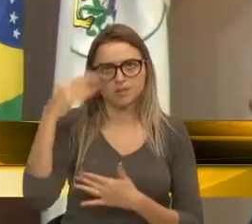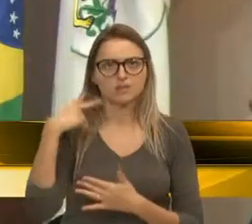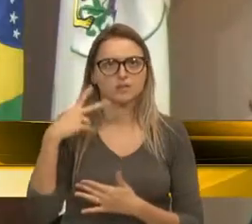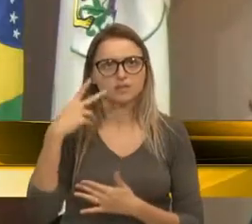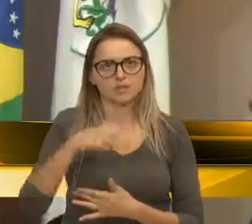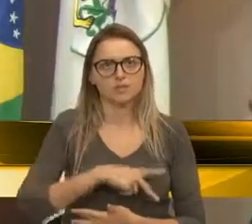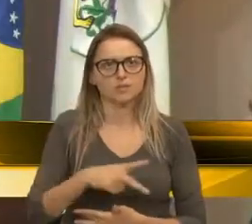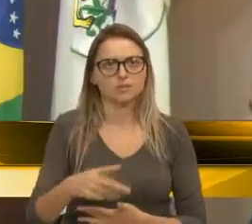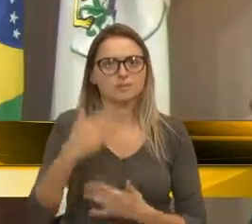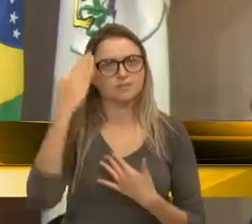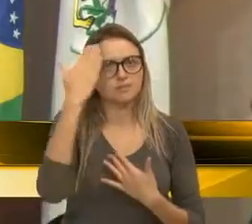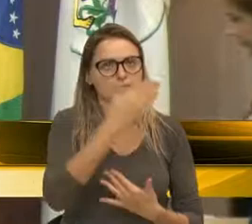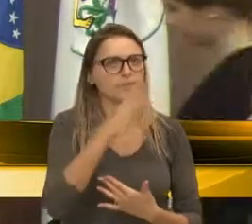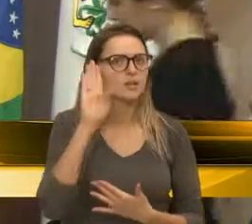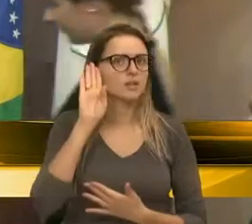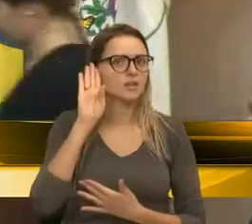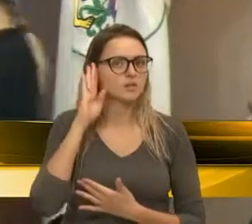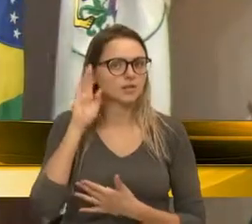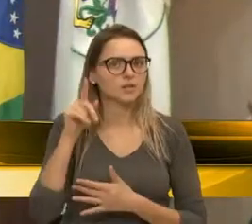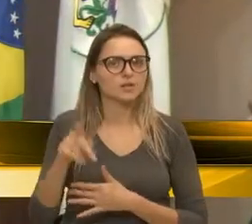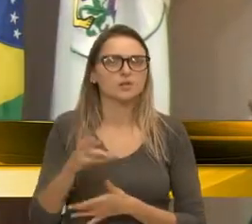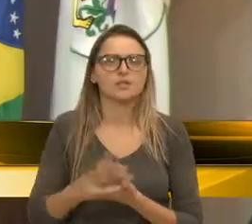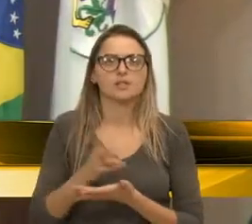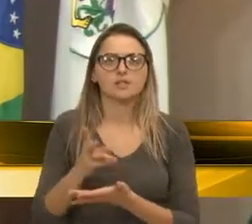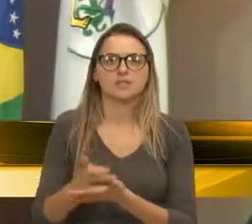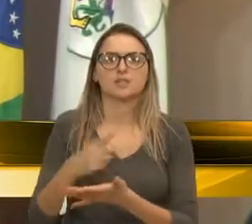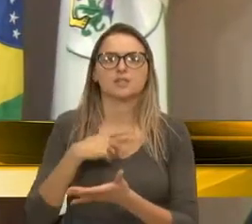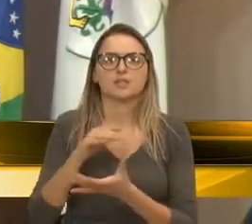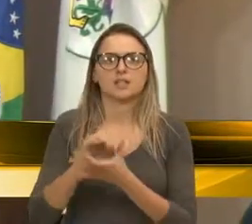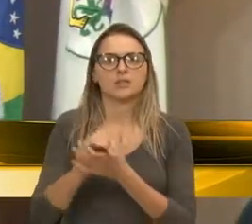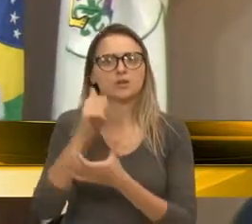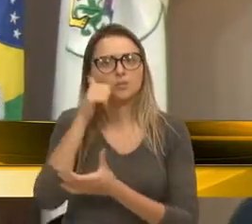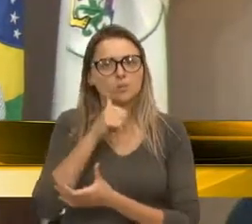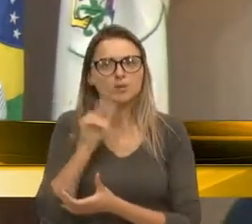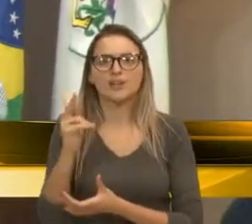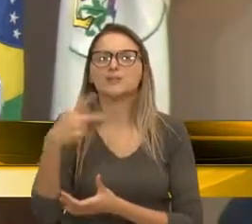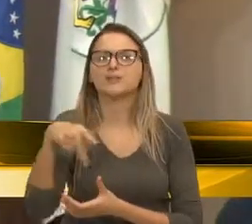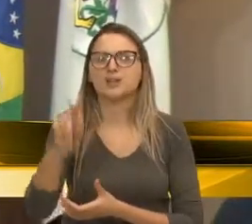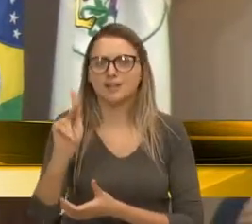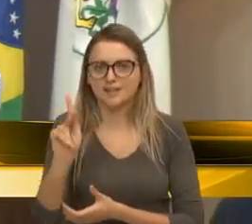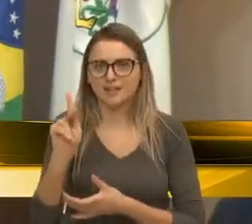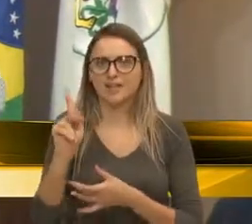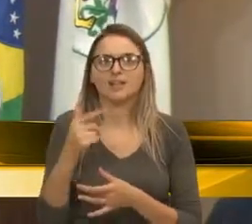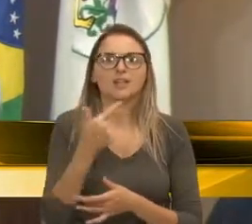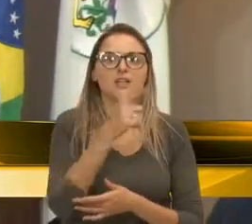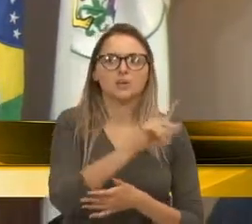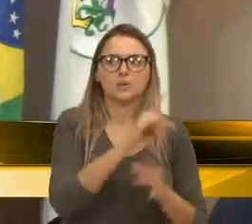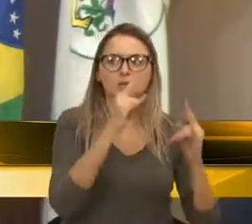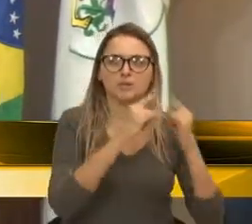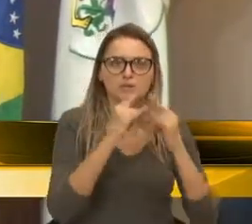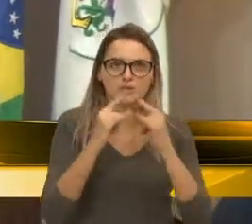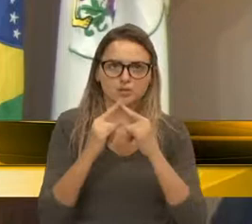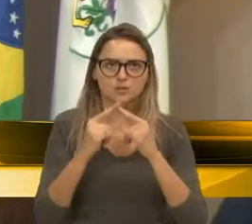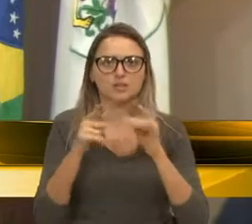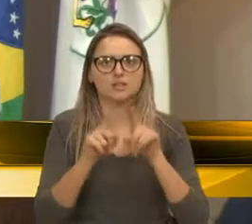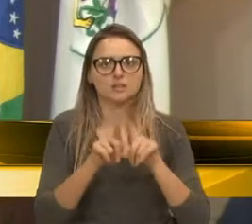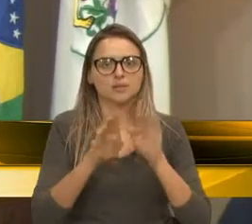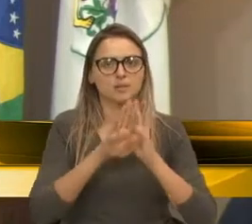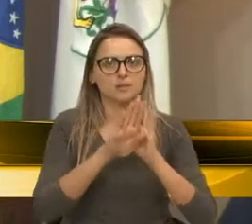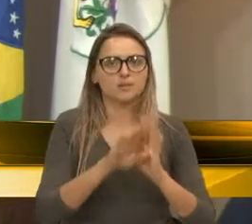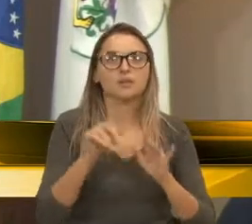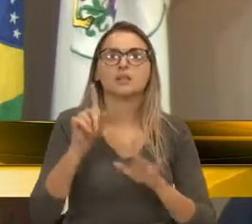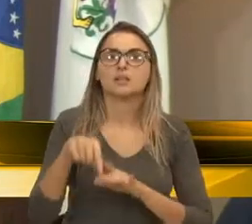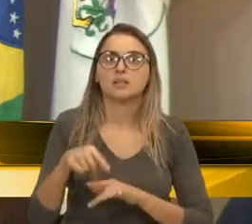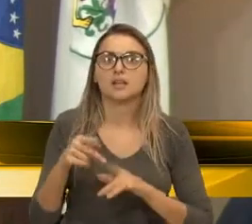Presidente. Obrigado, vereador Tomé. O senhor também sempre teve a sua esposa envolvida com Ellen Keller, com outras entidades benemerentes na nossa cidade que